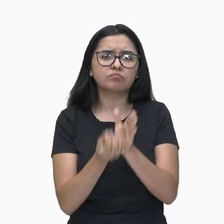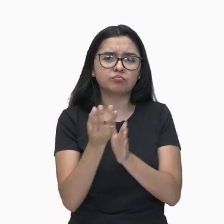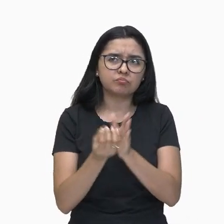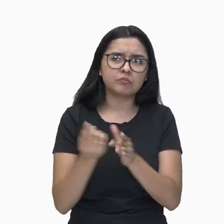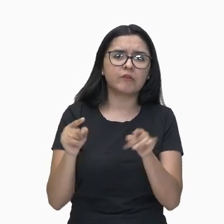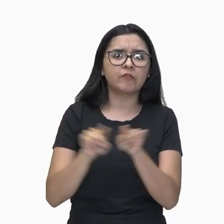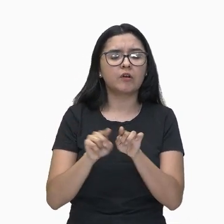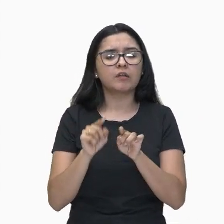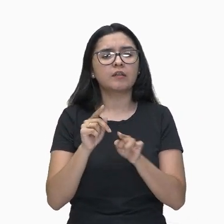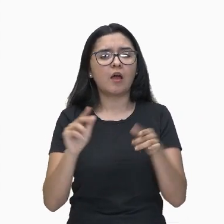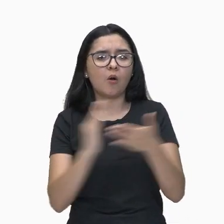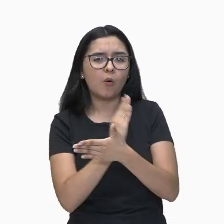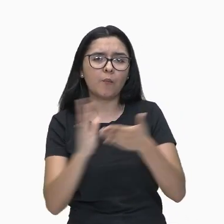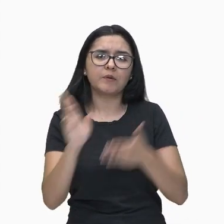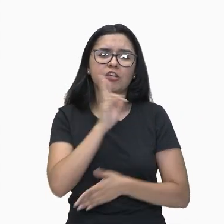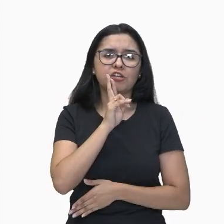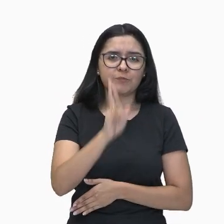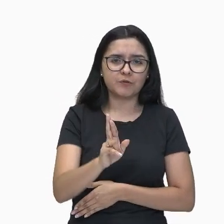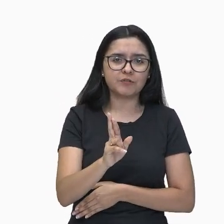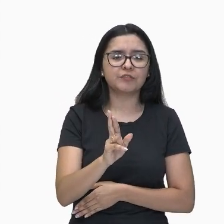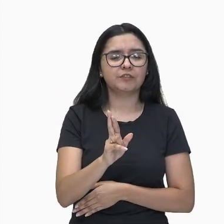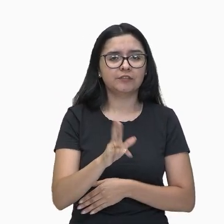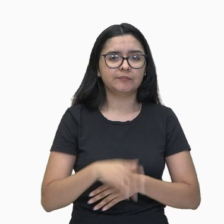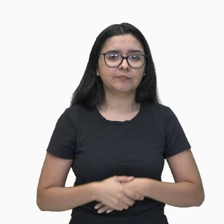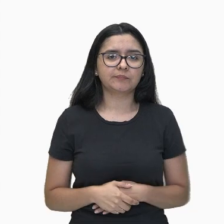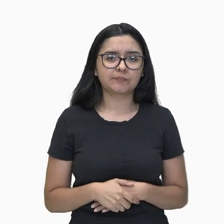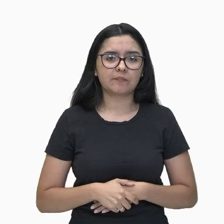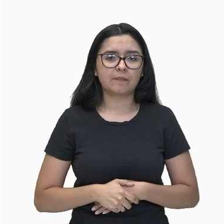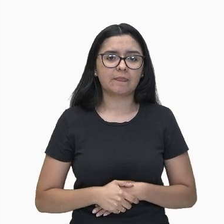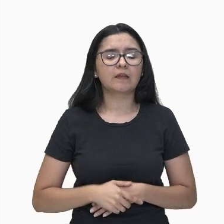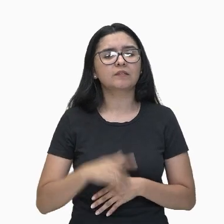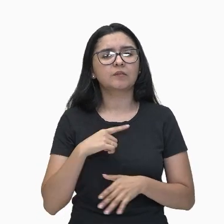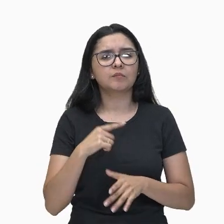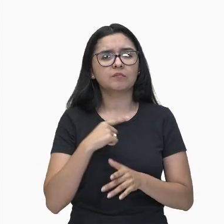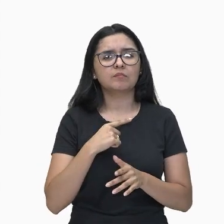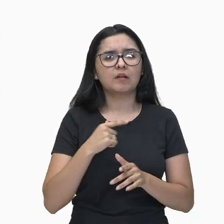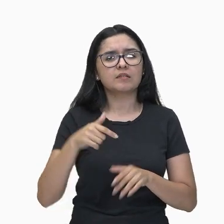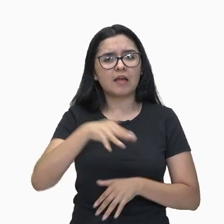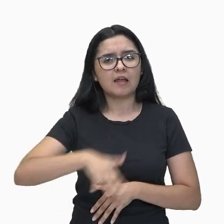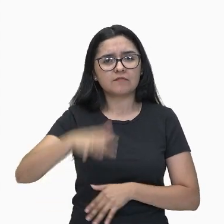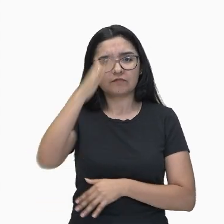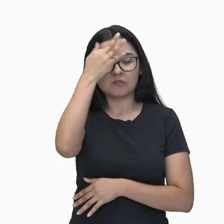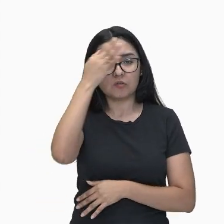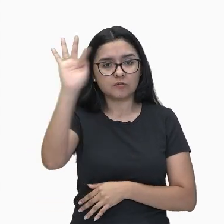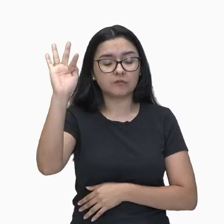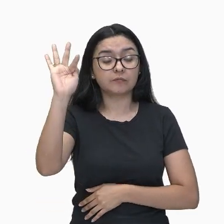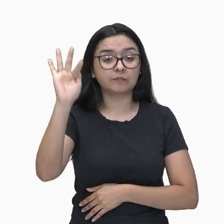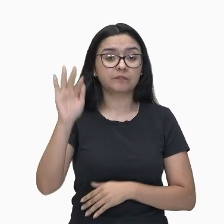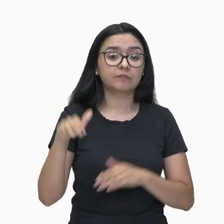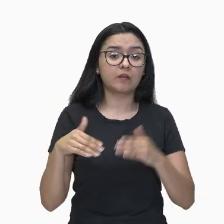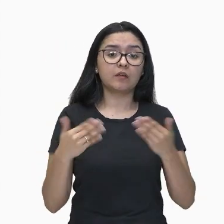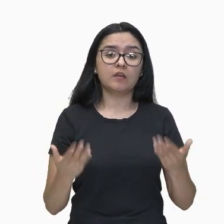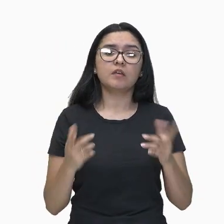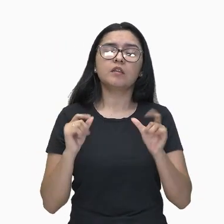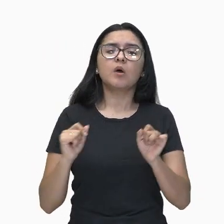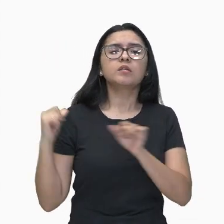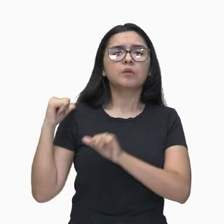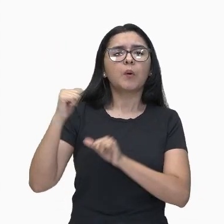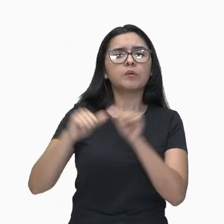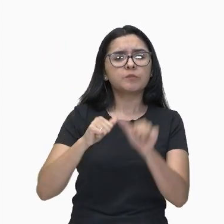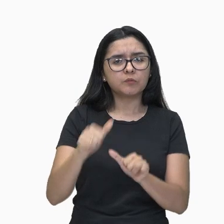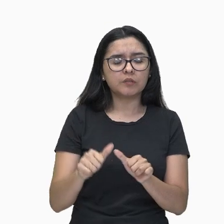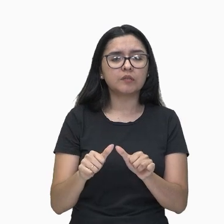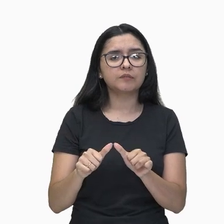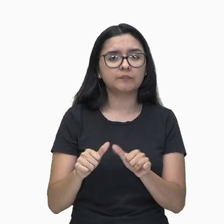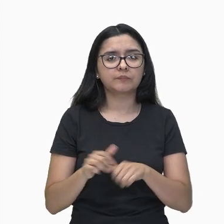respondidas. Nós temos aí já todo um percurso, né, filosófico aí. Então, essas mudanças